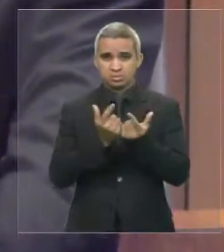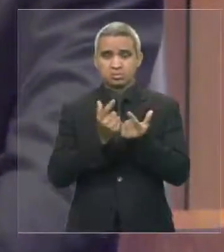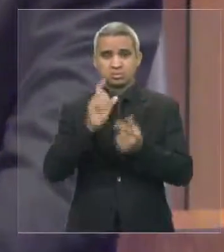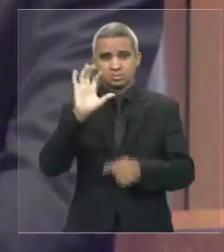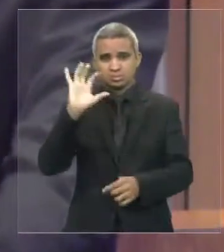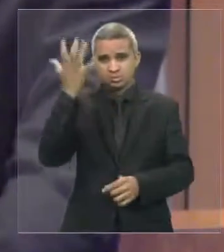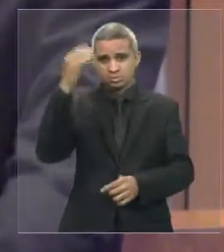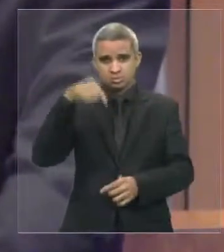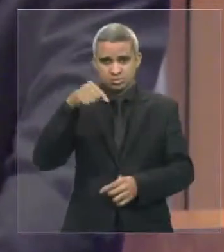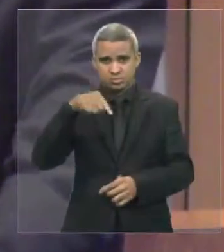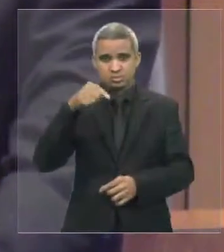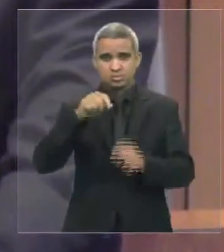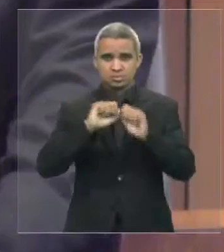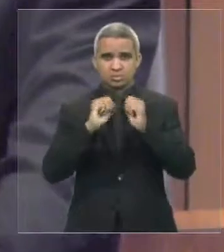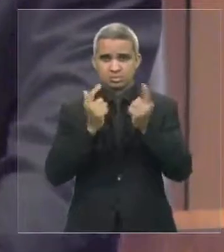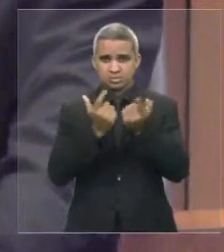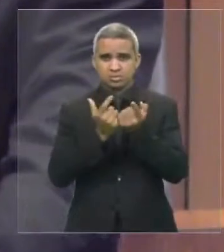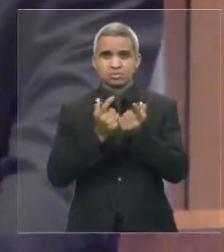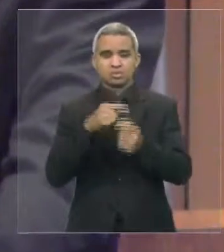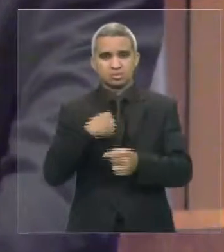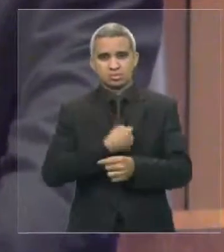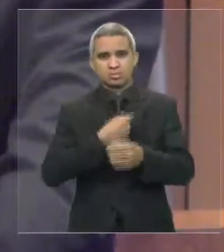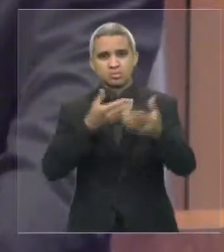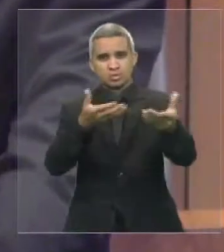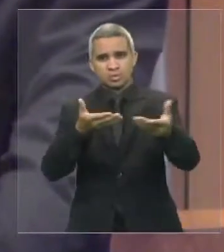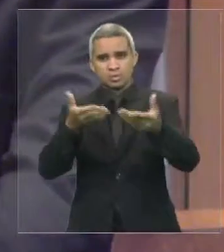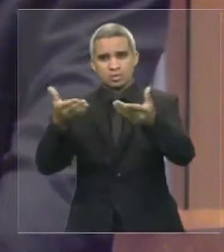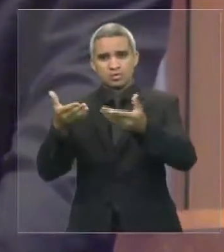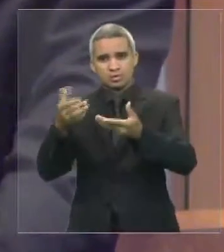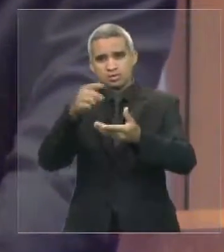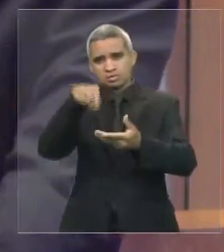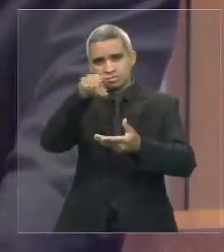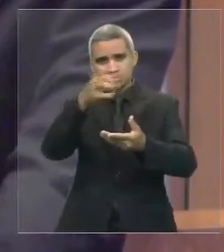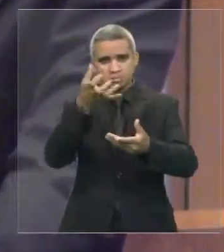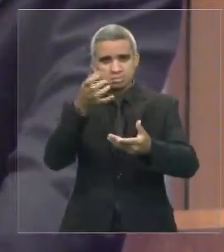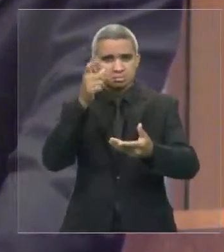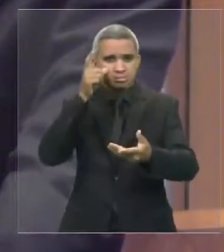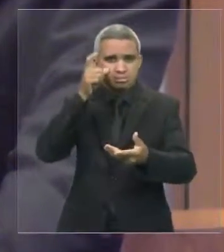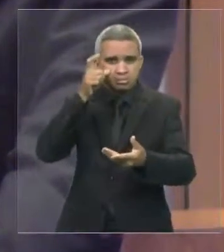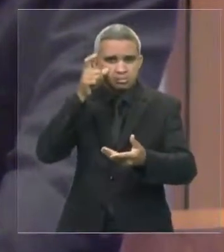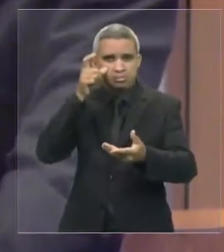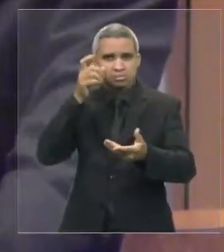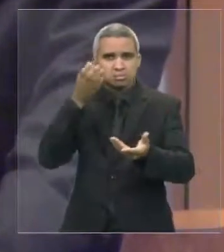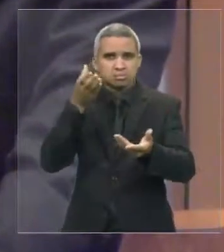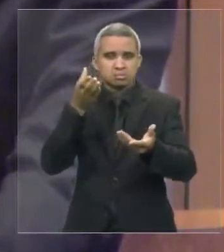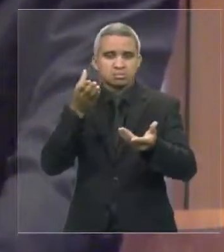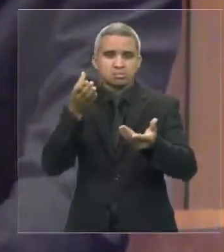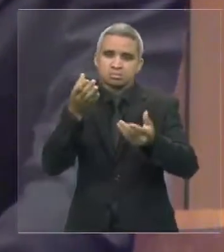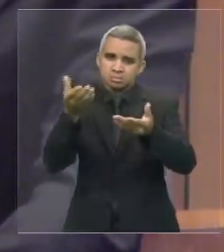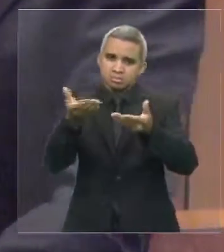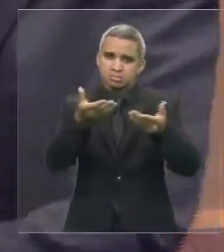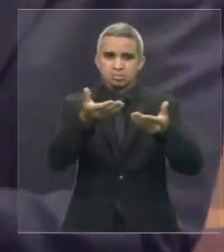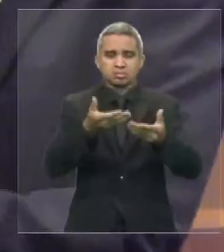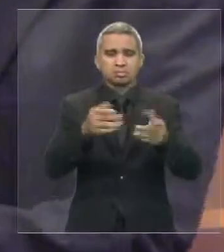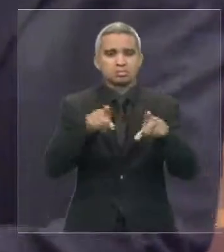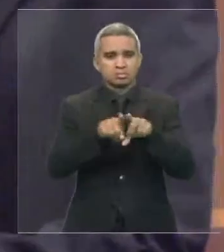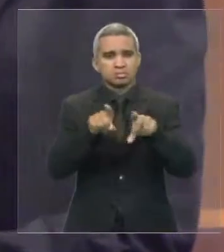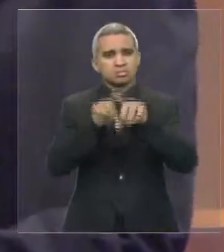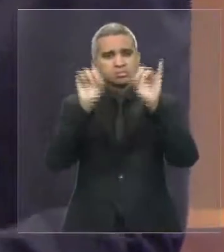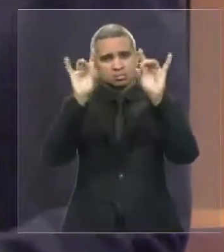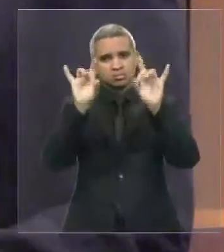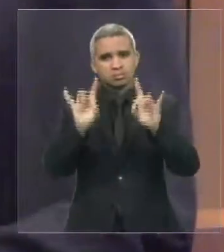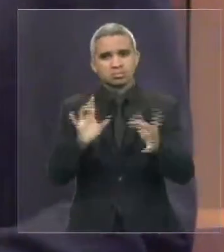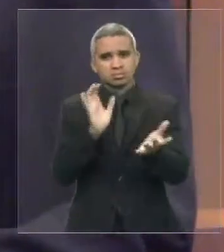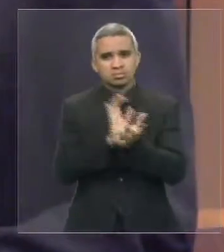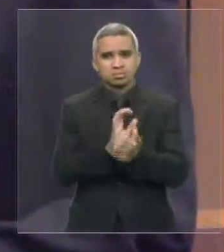e nós tornamos público e convidamos a quem possa interessar, especialmente a militância do PSB, para